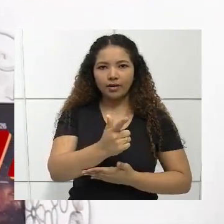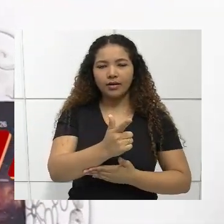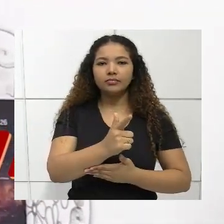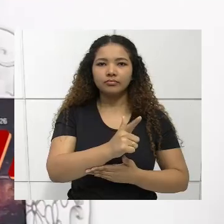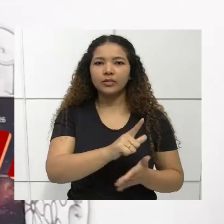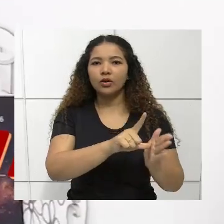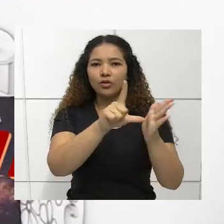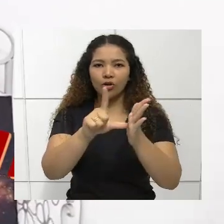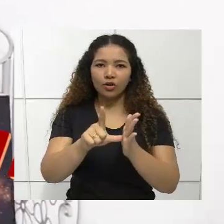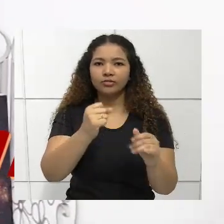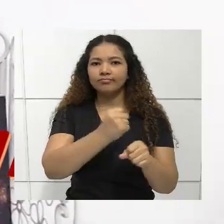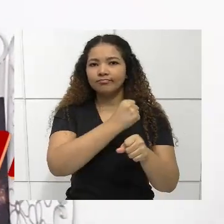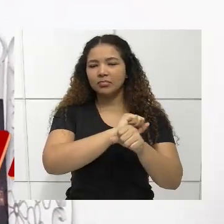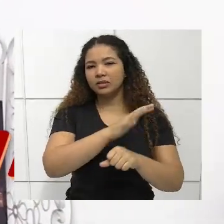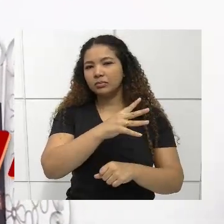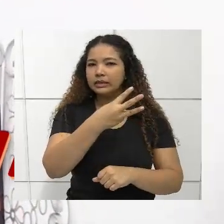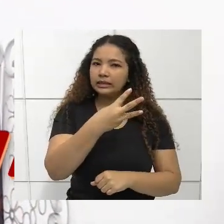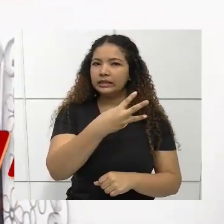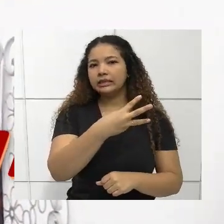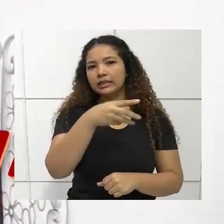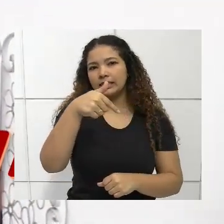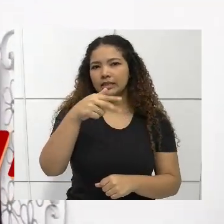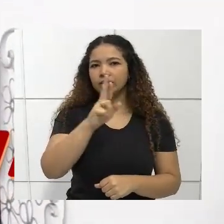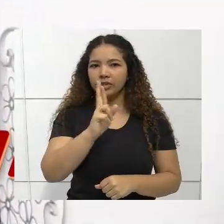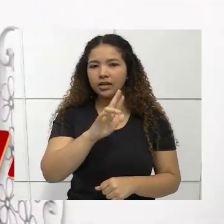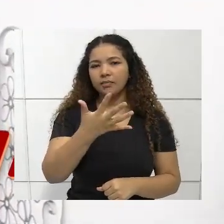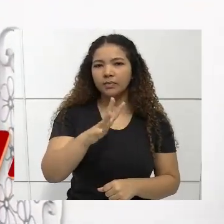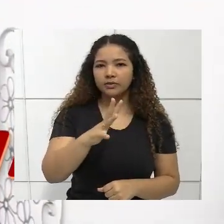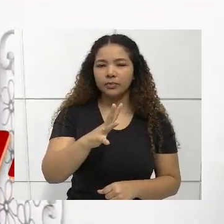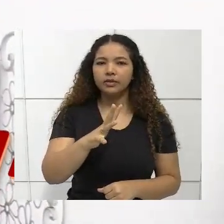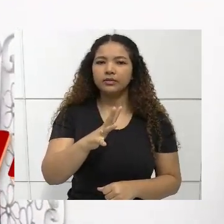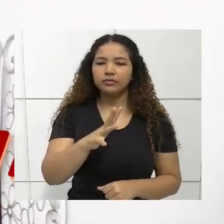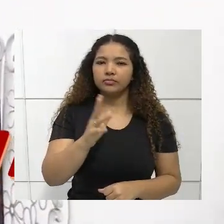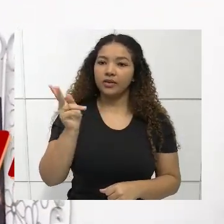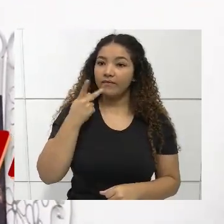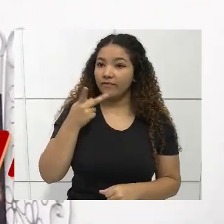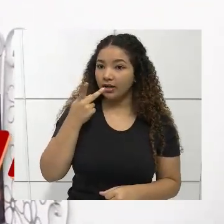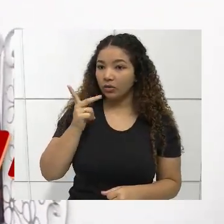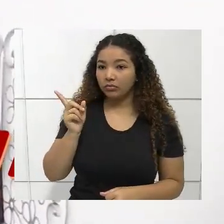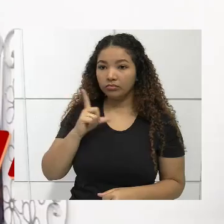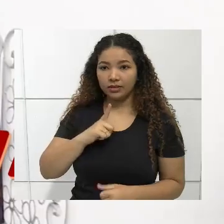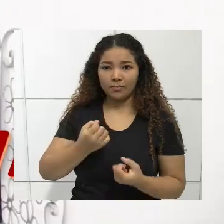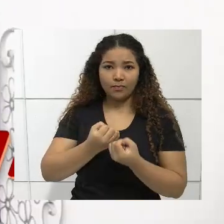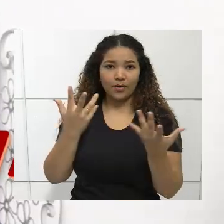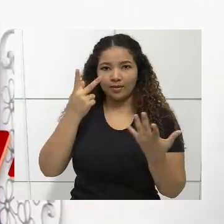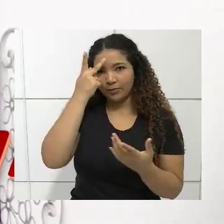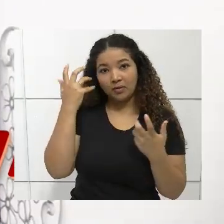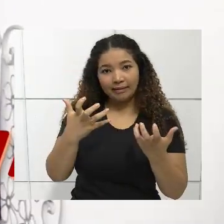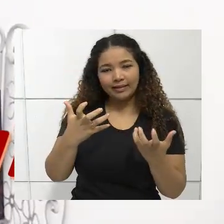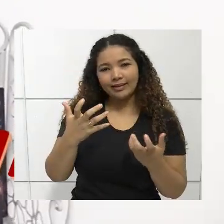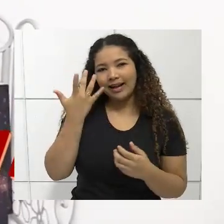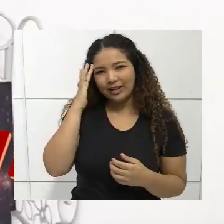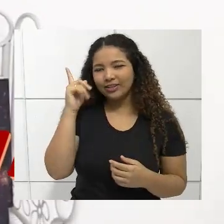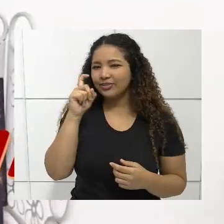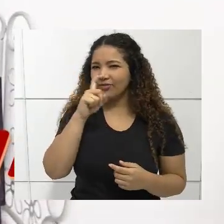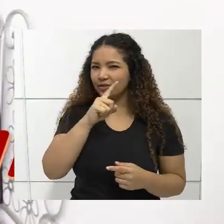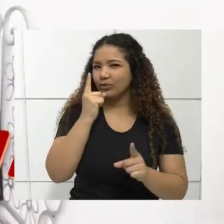de R$3 a R$7. Mas eu acredito, devido à demanda, né, que está tendo para observar o eclipse, eu acho que está um pouco difícil de